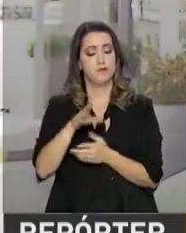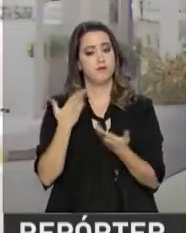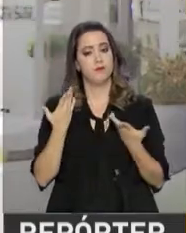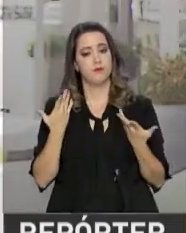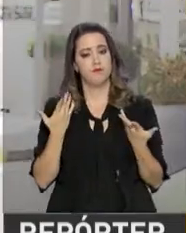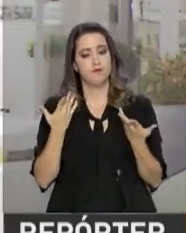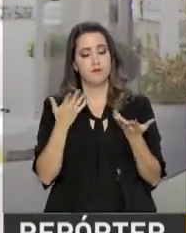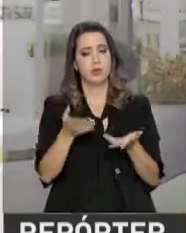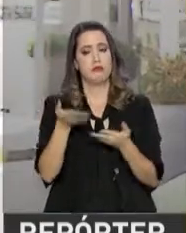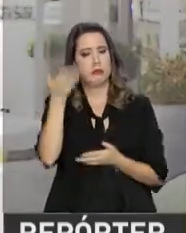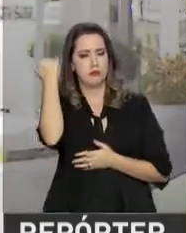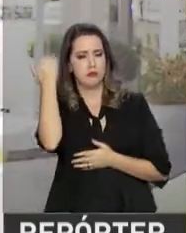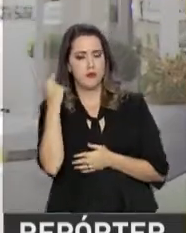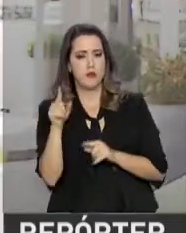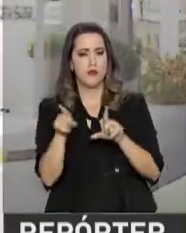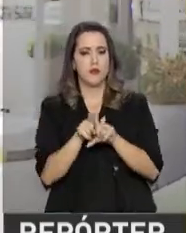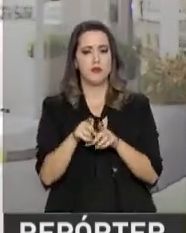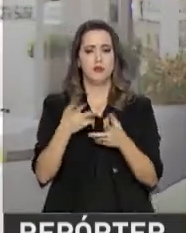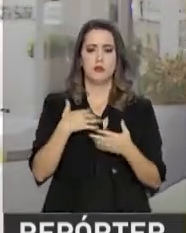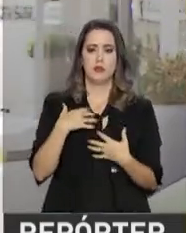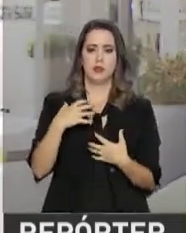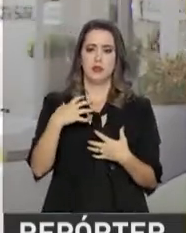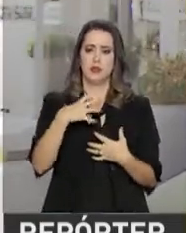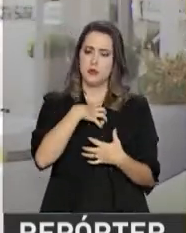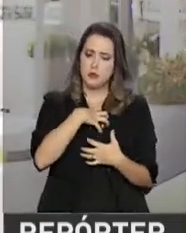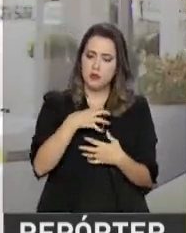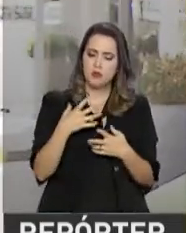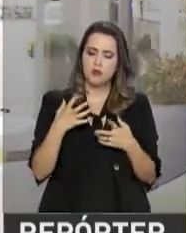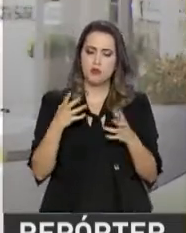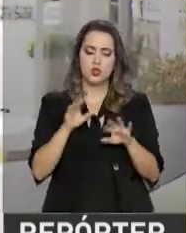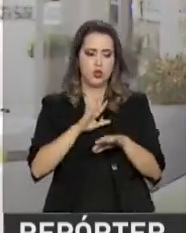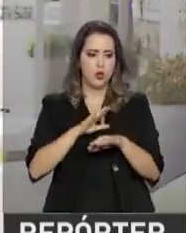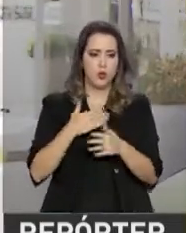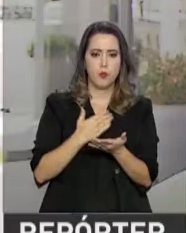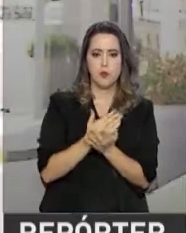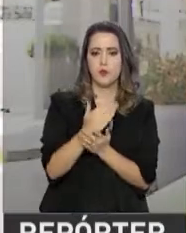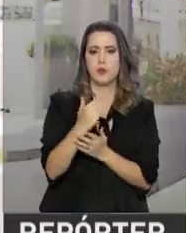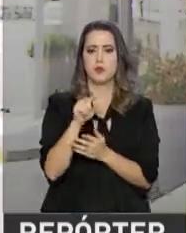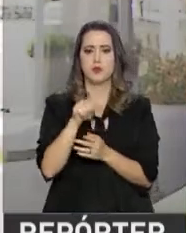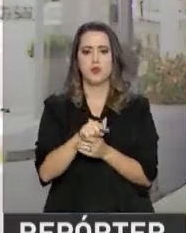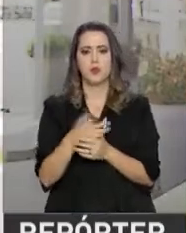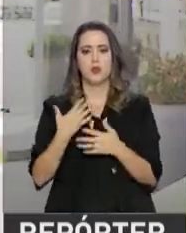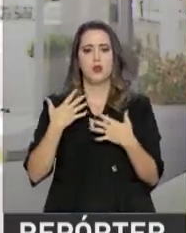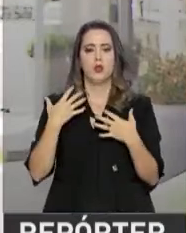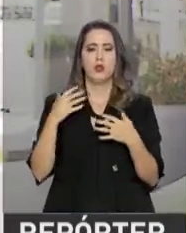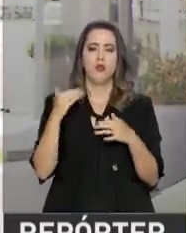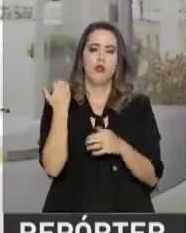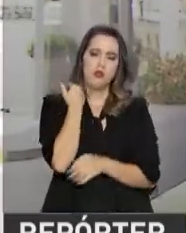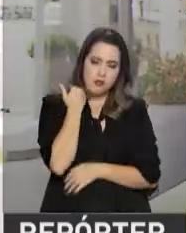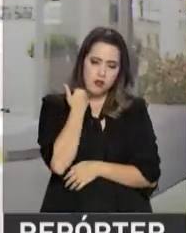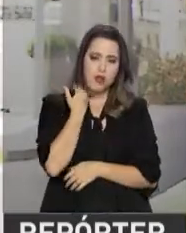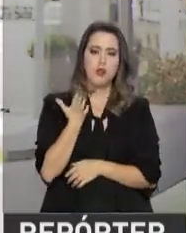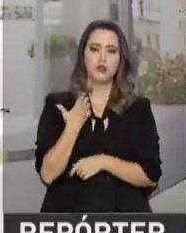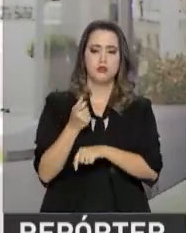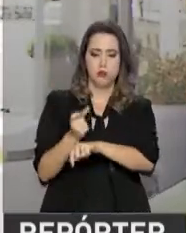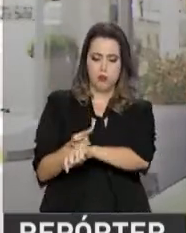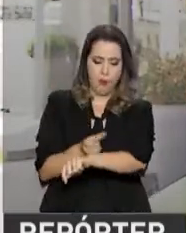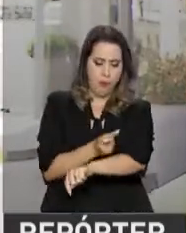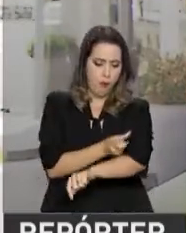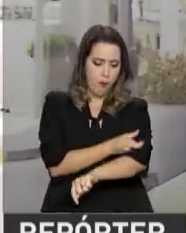na época eu tive sintomas apareceram aparecer algum cansaço manchas roxas pelo